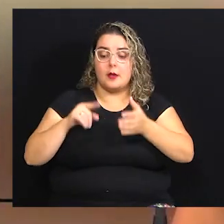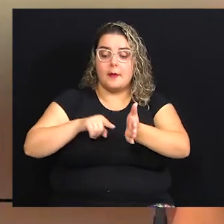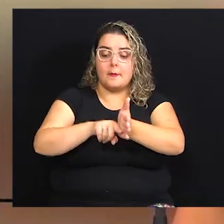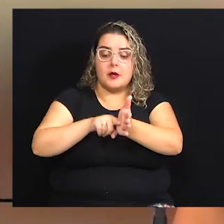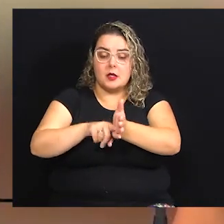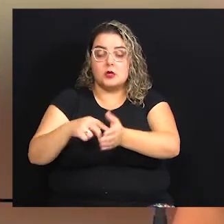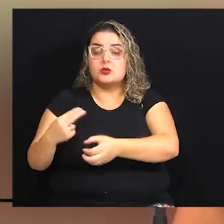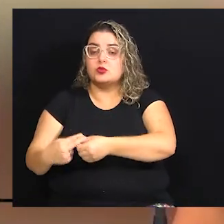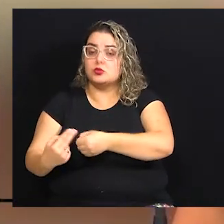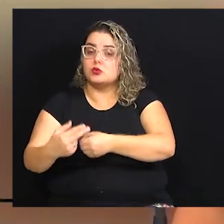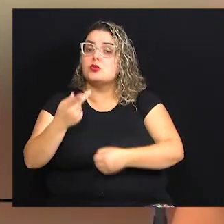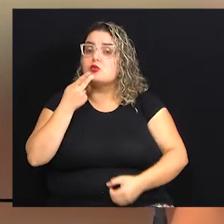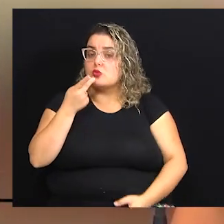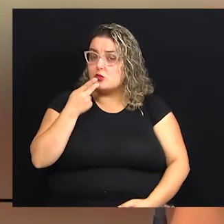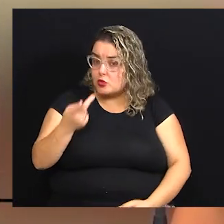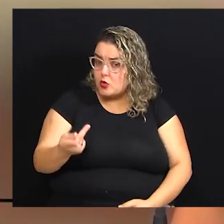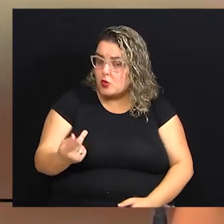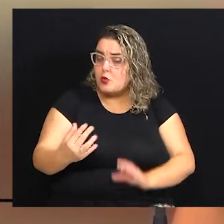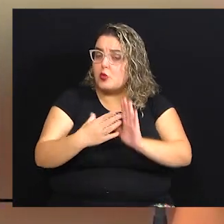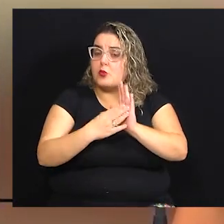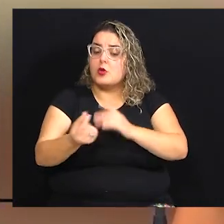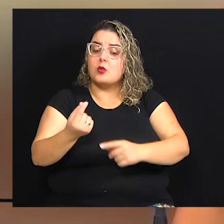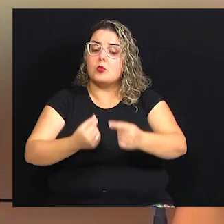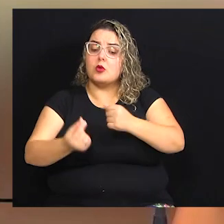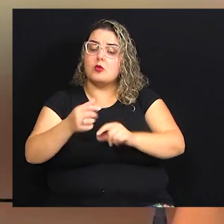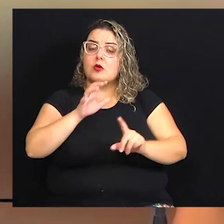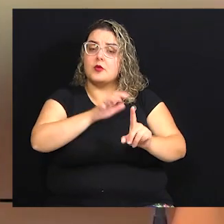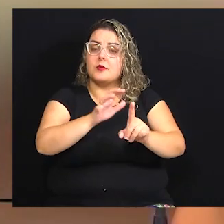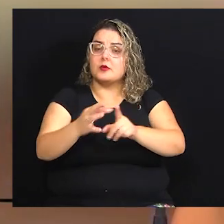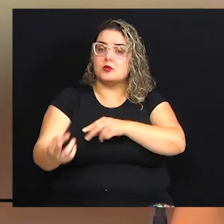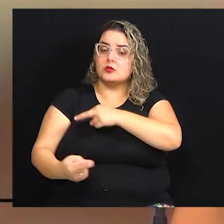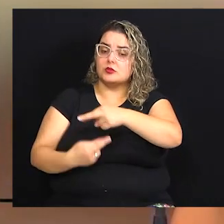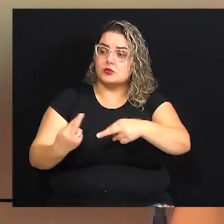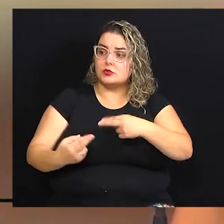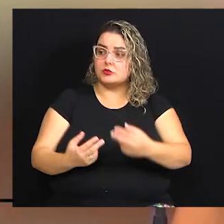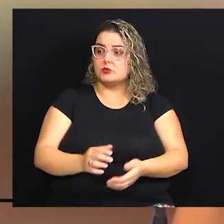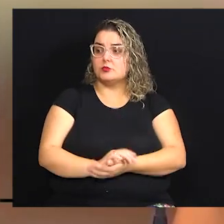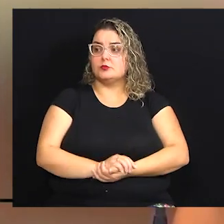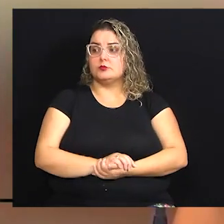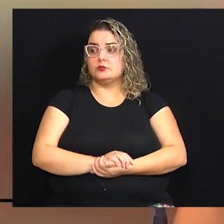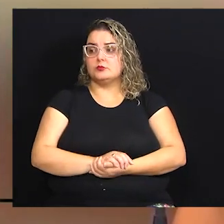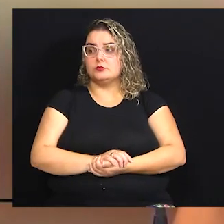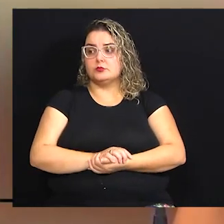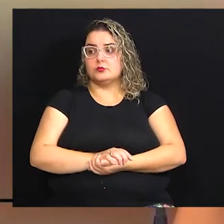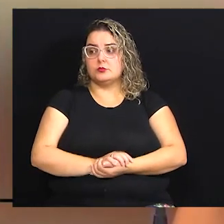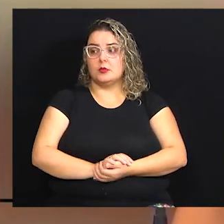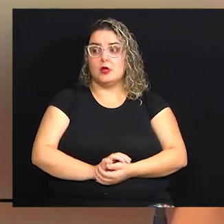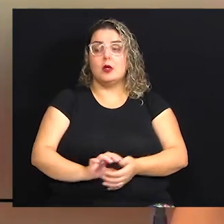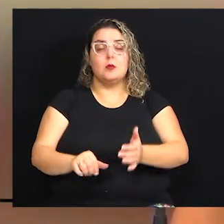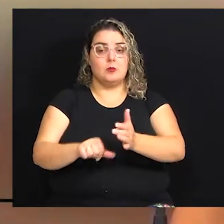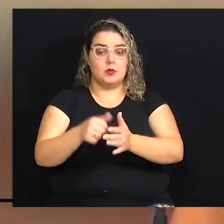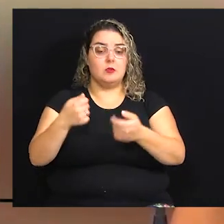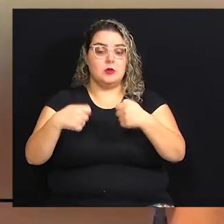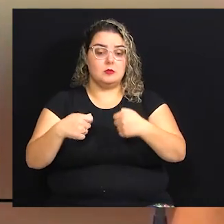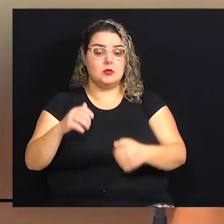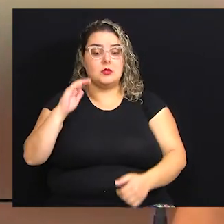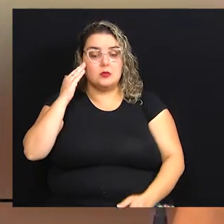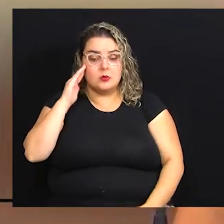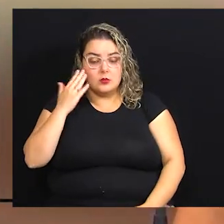da Unicamp, comentou como o modelo econômico afeta as relações. Primeiro, eu acho que a gente precisa